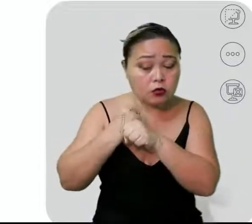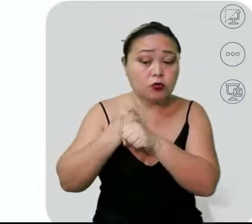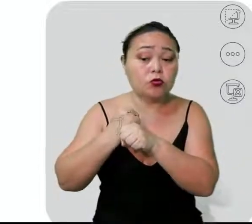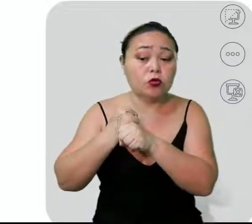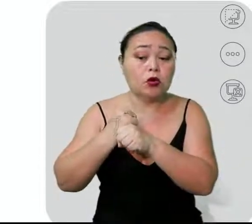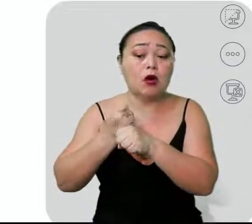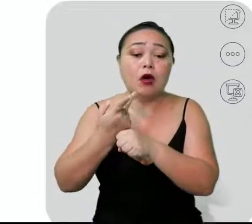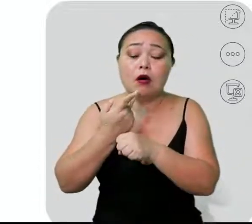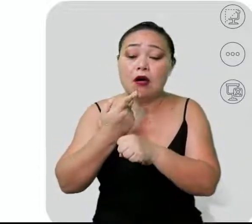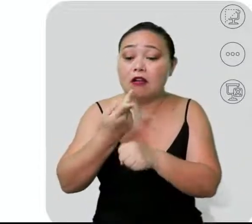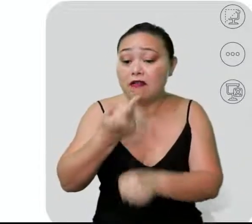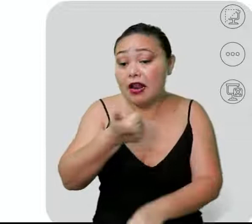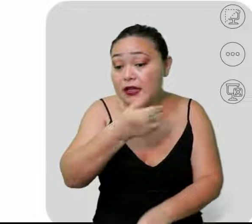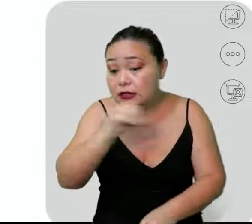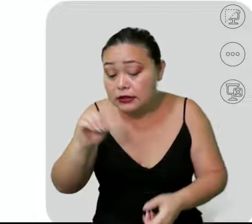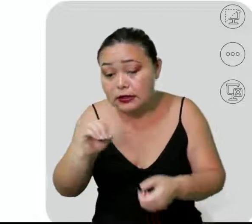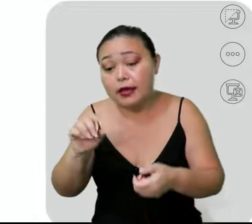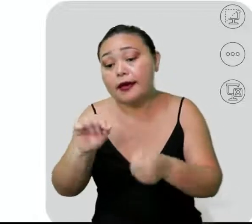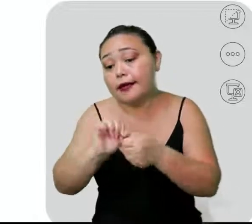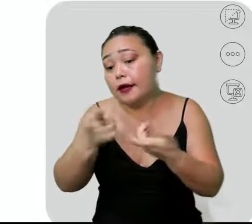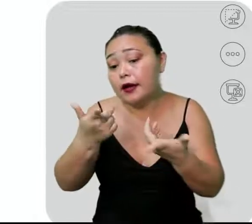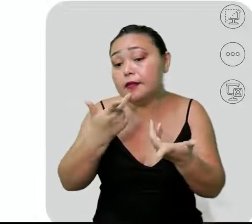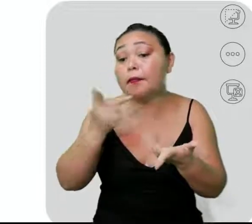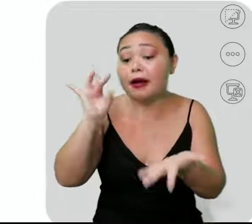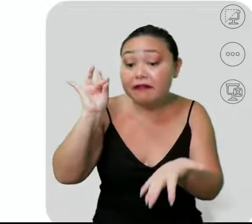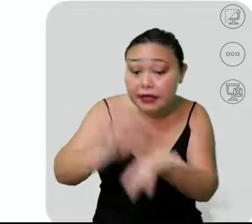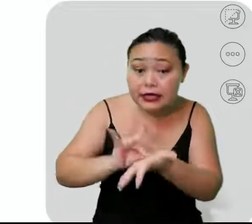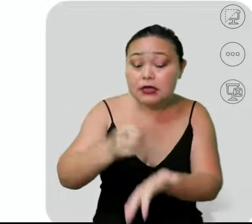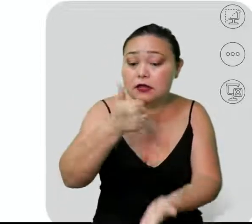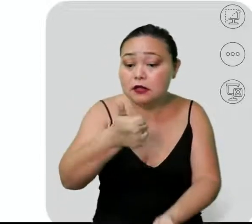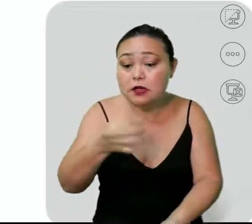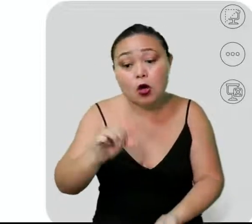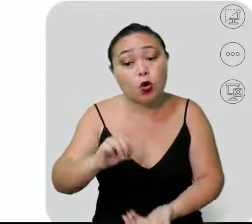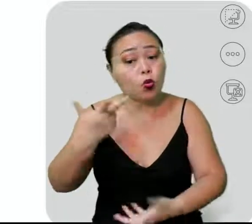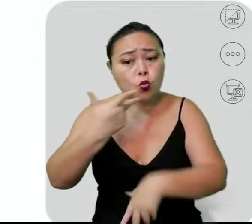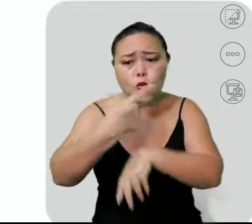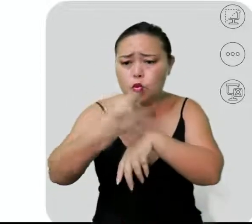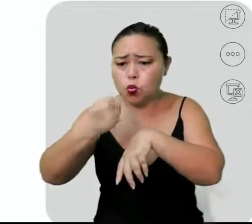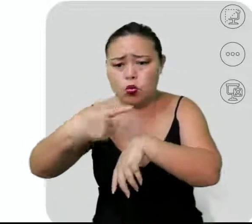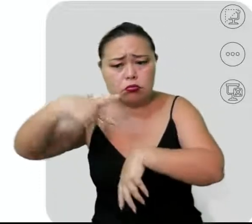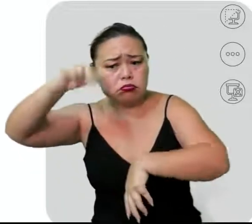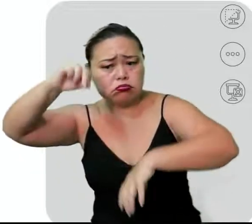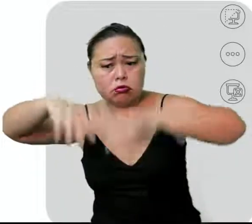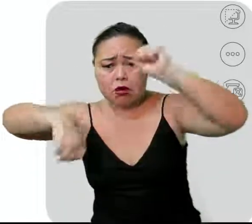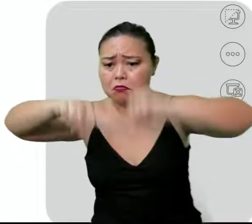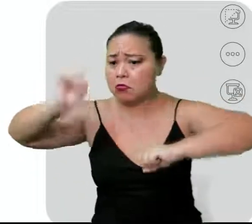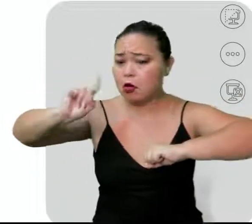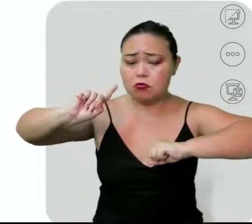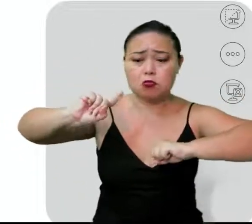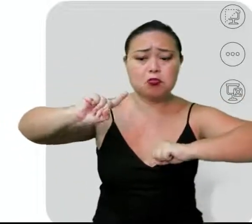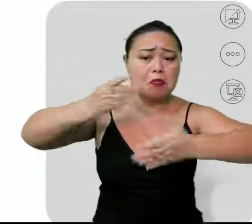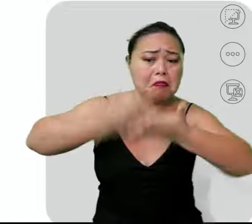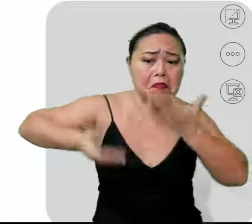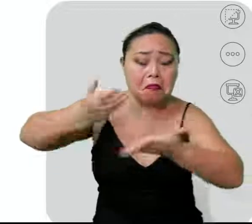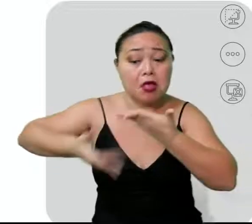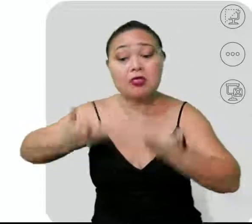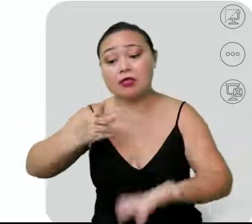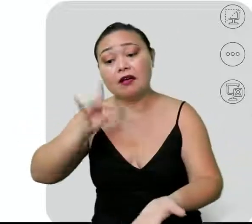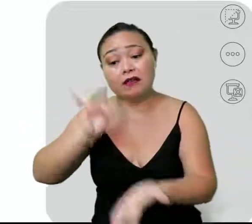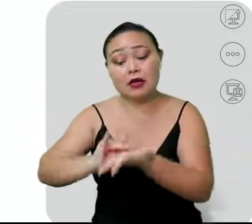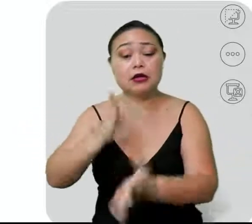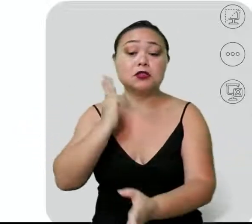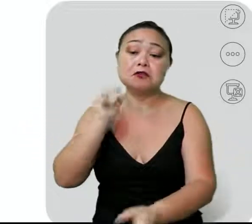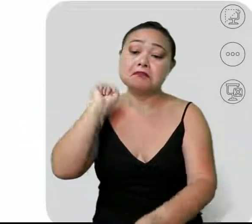poder é mas foram 116 anos e não teve vencedores e nem vencido a verdade eles deram uma trégua